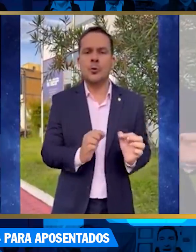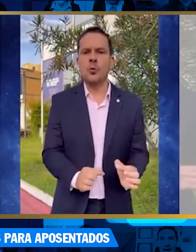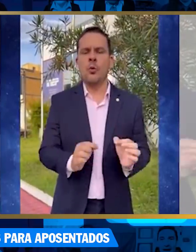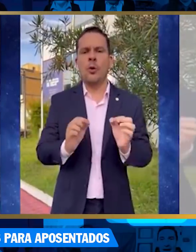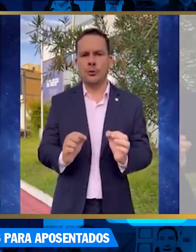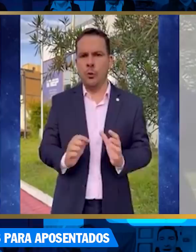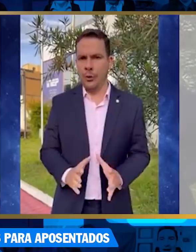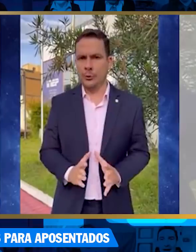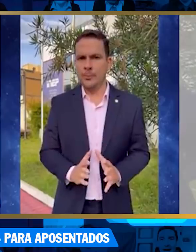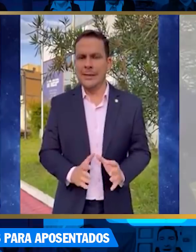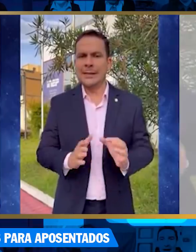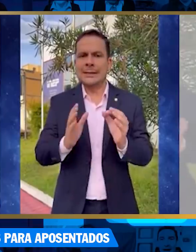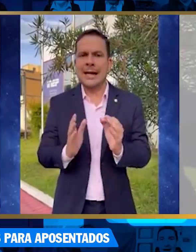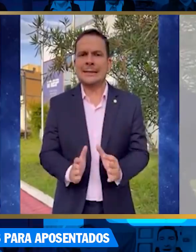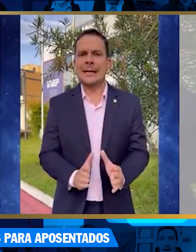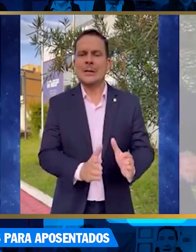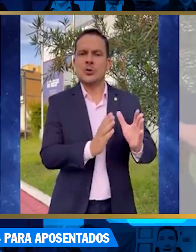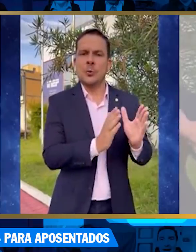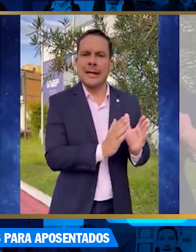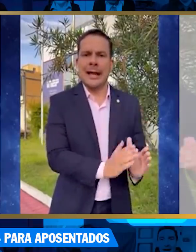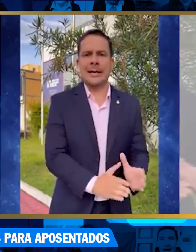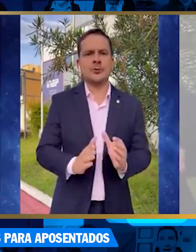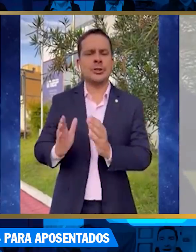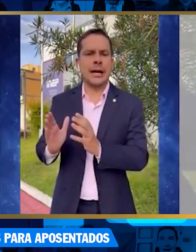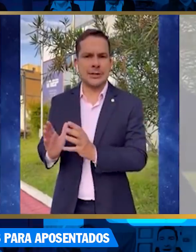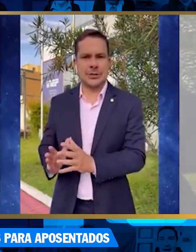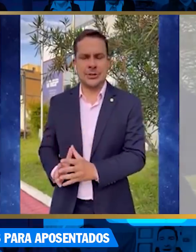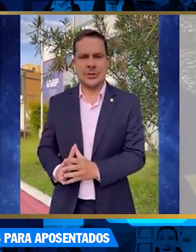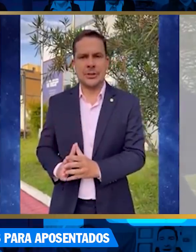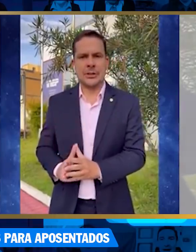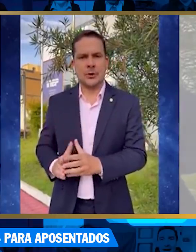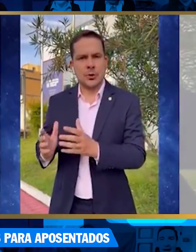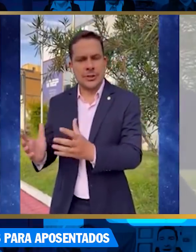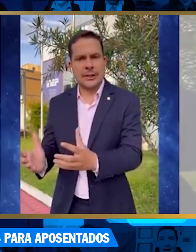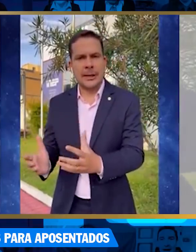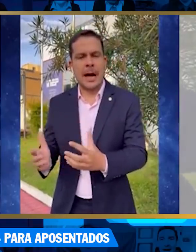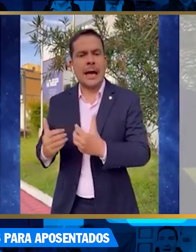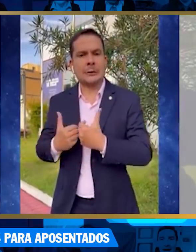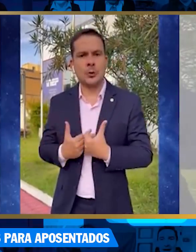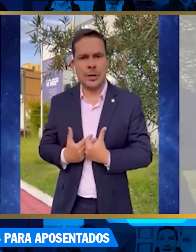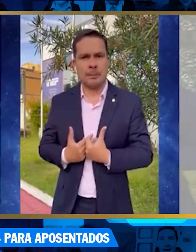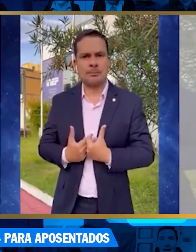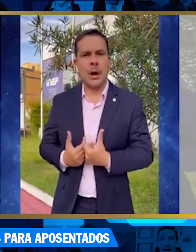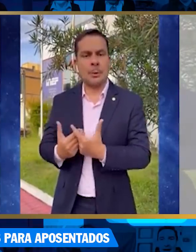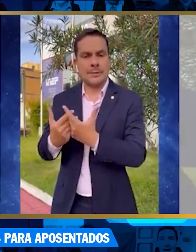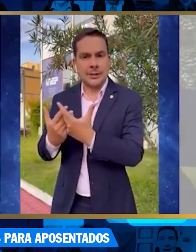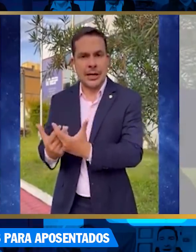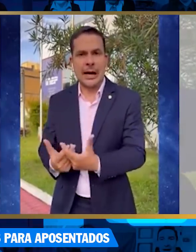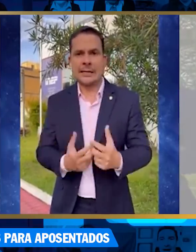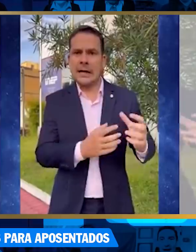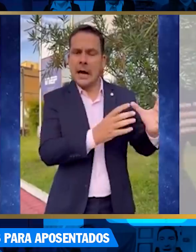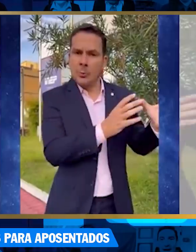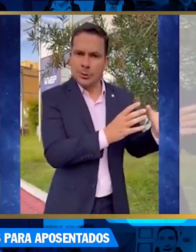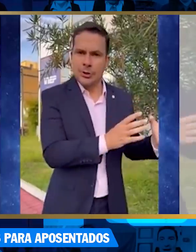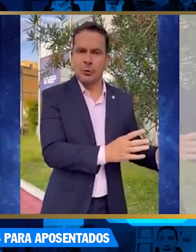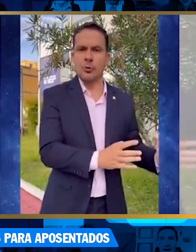4188, que trata sobre créditos de garantias. Eu solicitei a relatoria ao presidente da